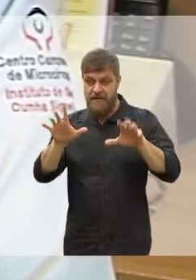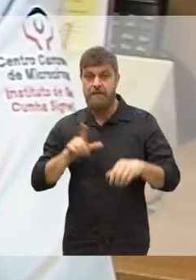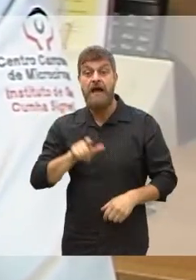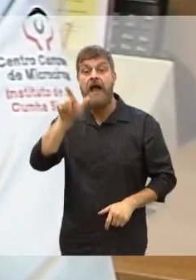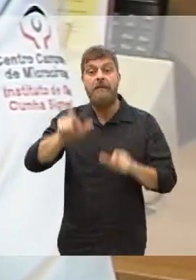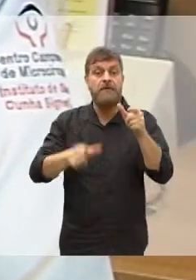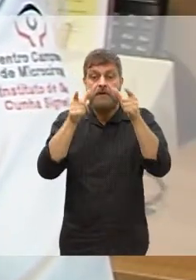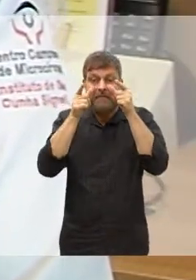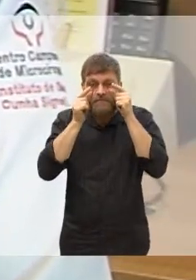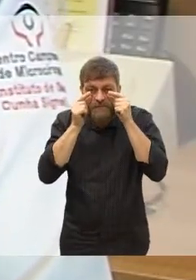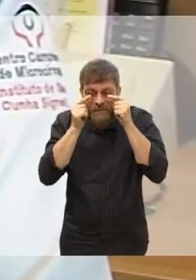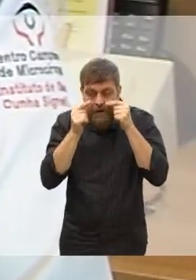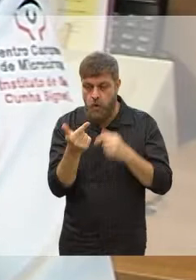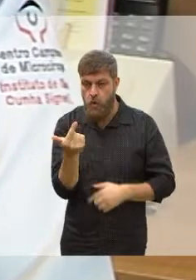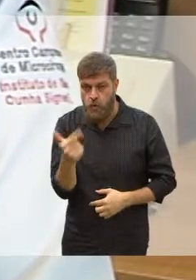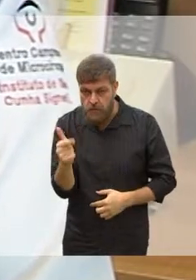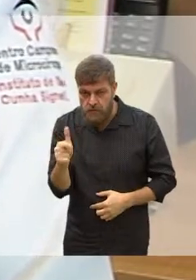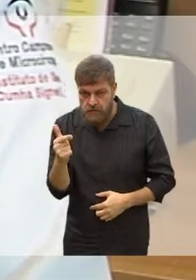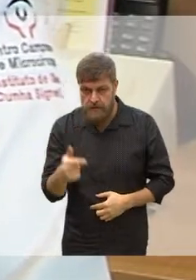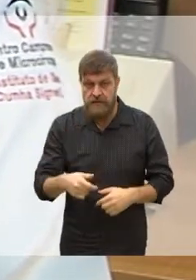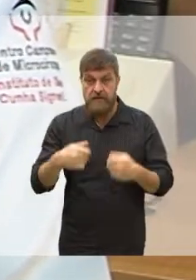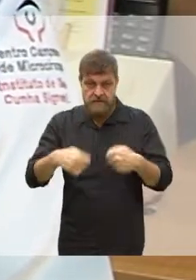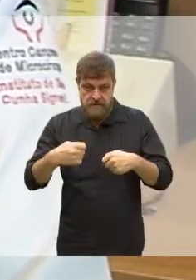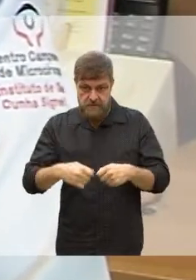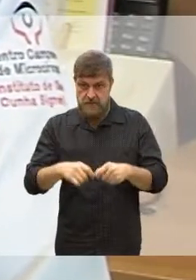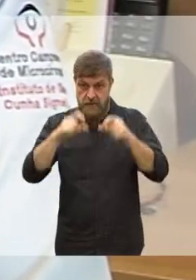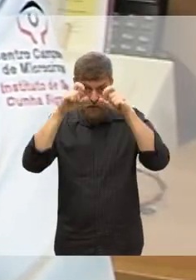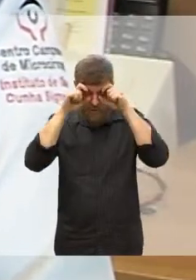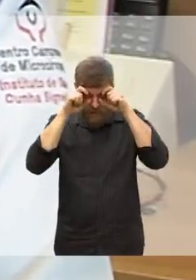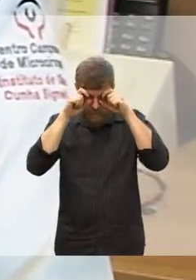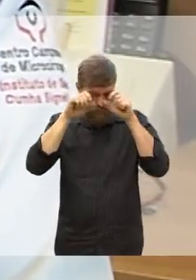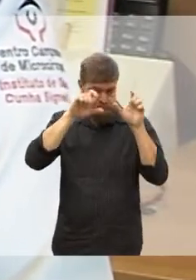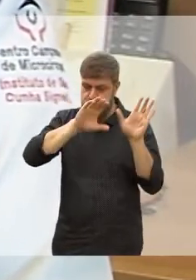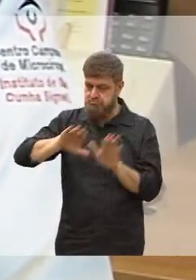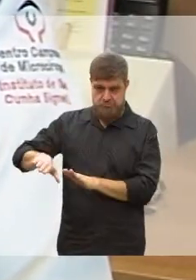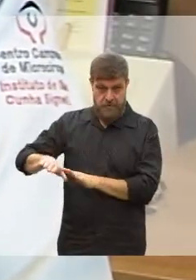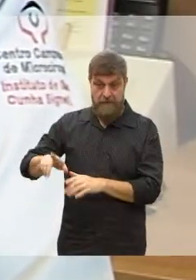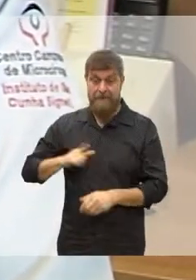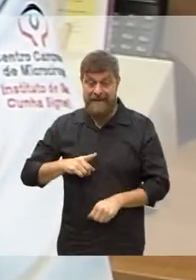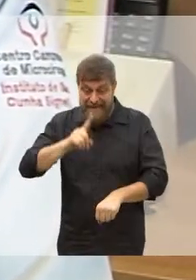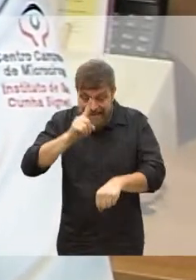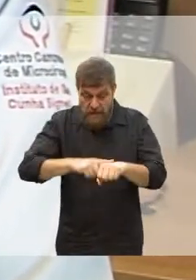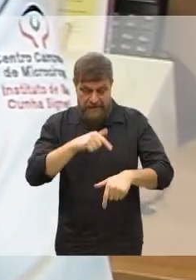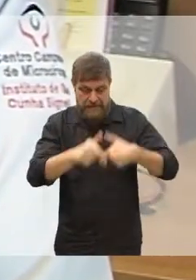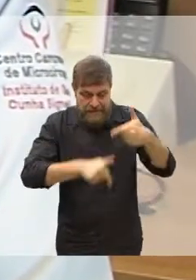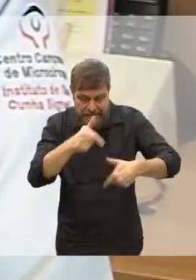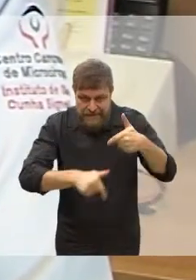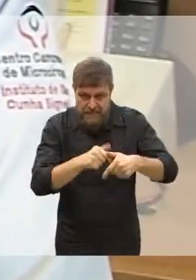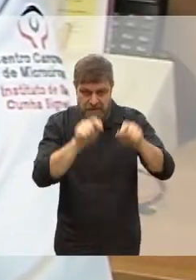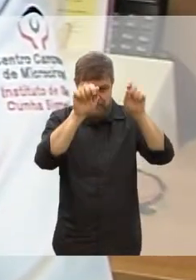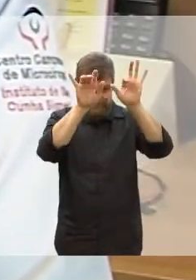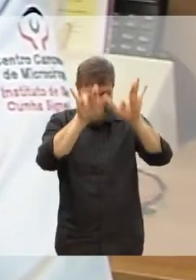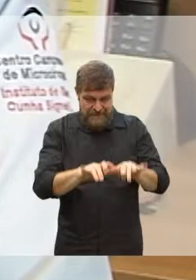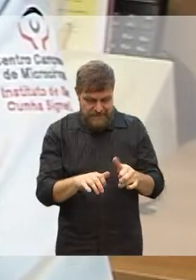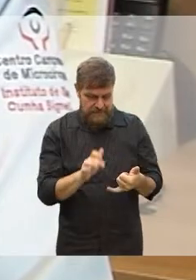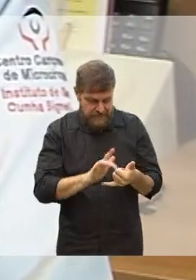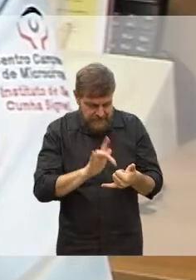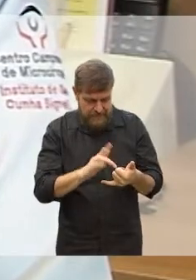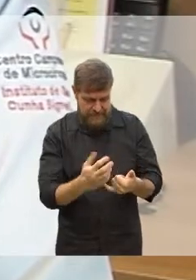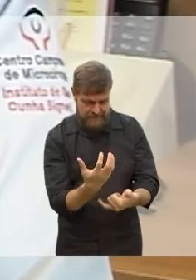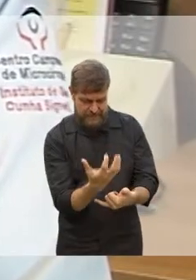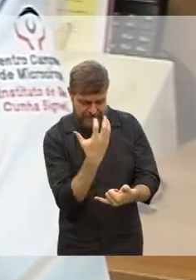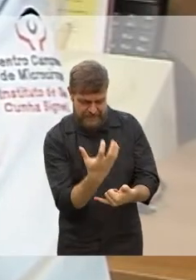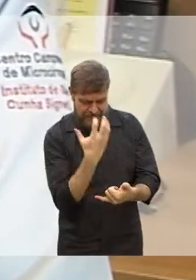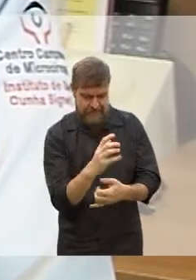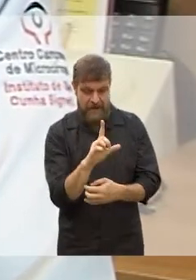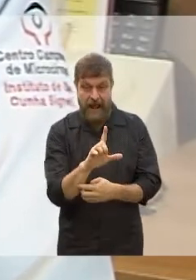possuem grau, obrigatoriamente não necessitariam de óculos, porém, para o trabalho com aparelhos eletrônicos que emitam a